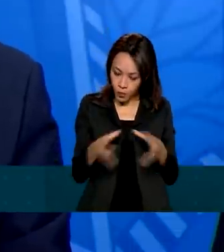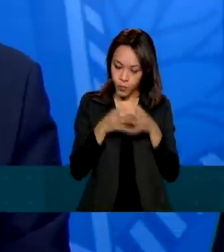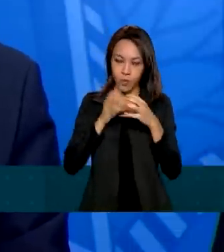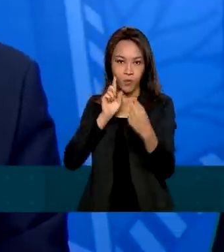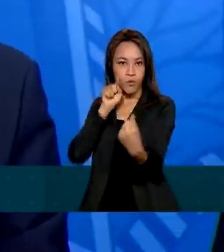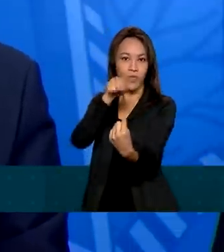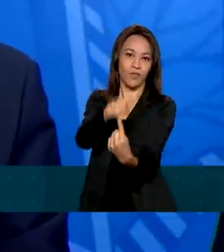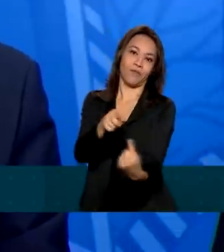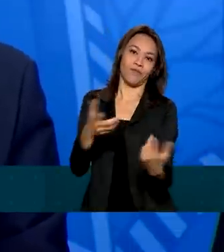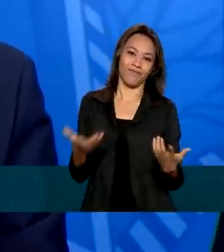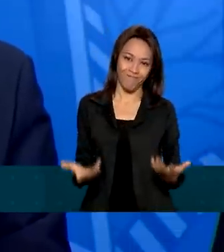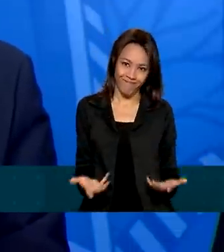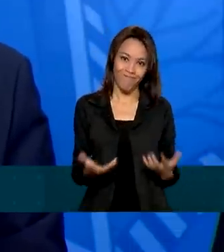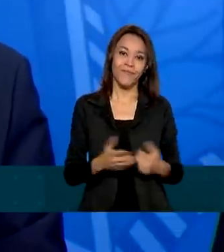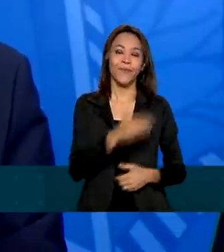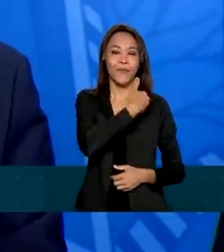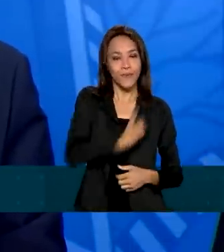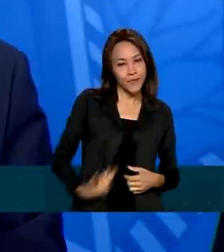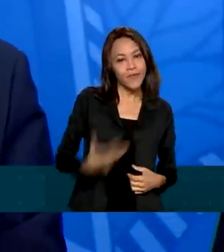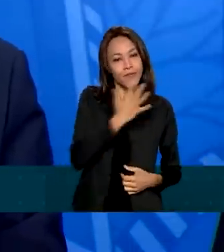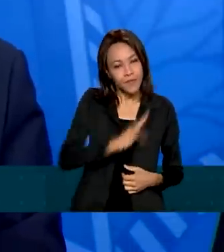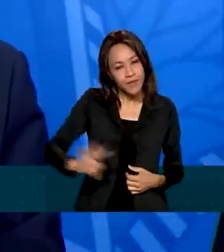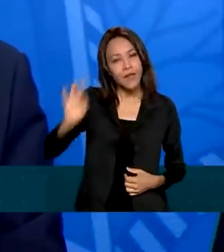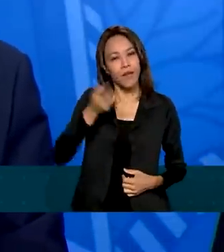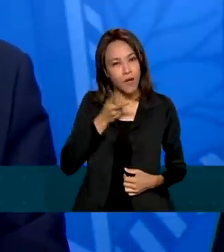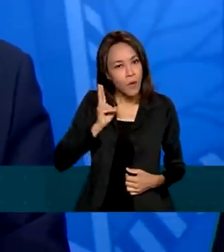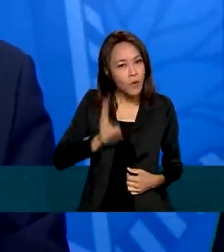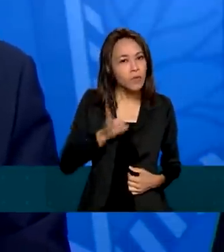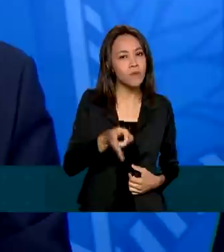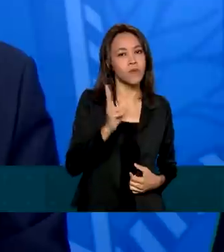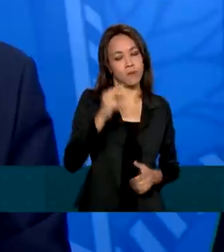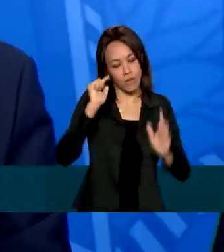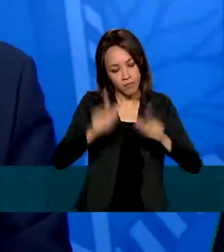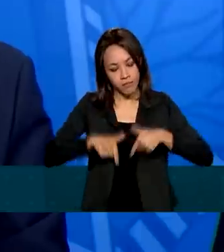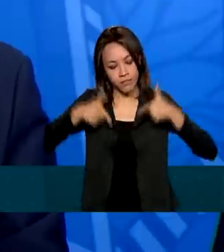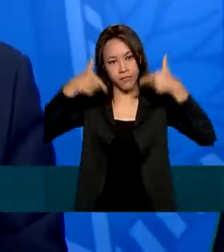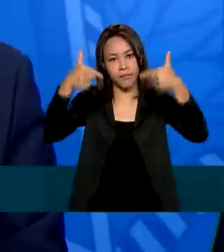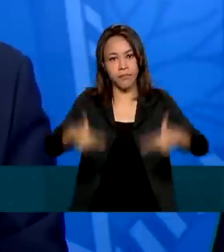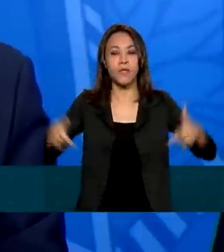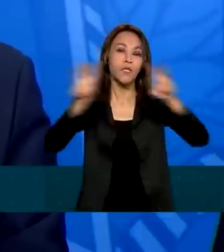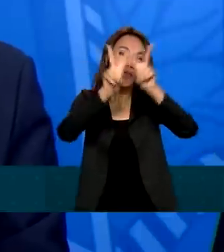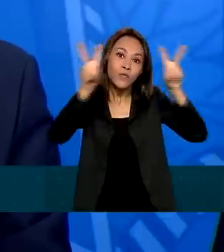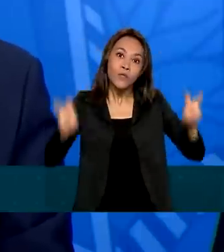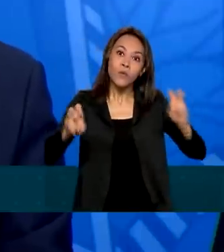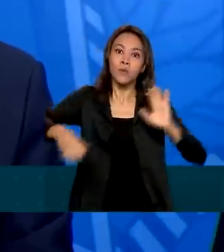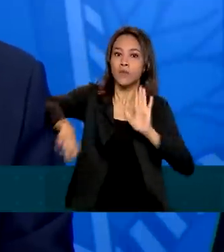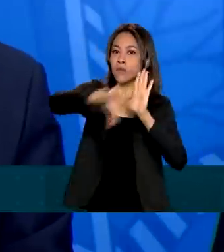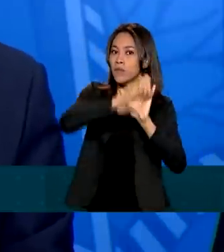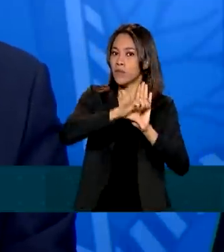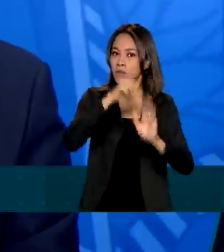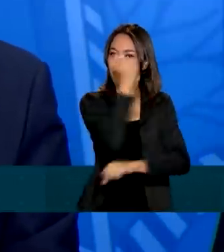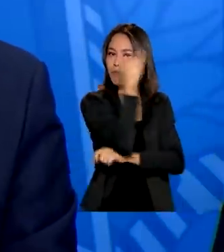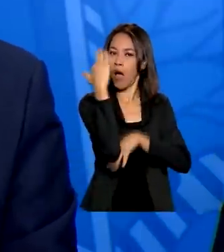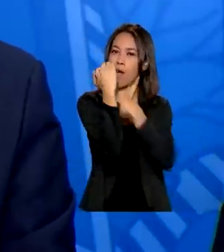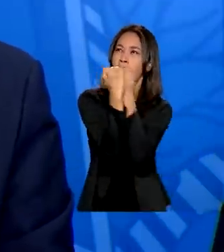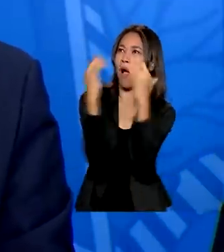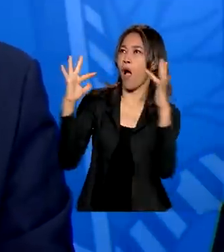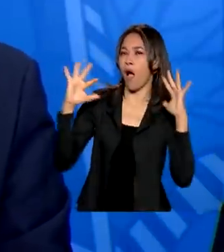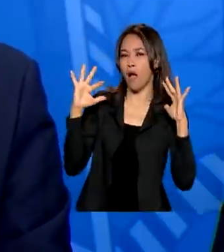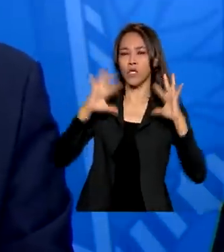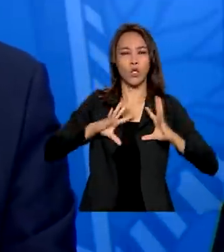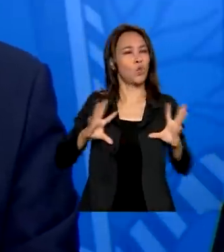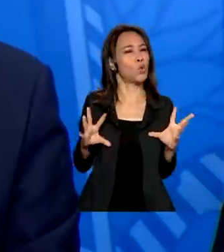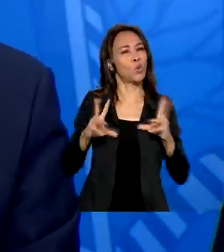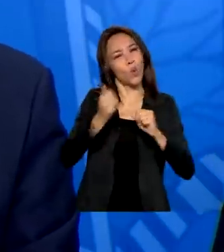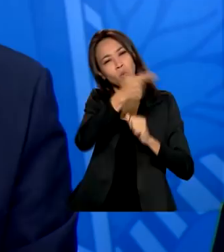todos nós queremos. O governo federal atuará de forma contundente em relação aos crimes ambientais, e além dos crimes ambientais, todos